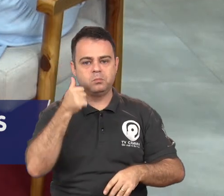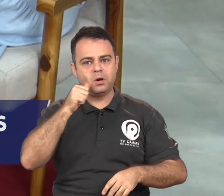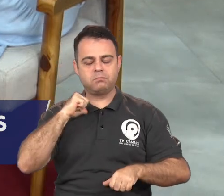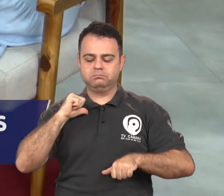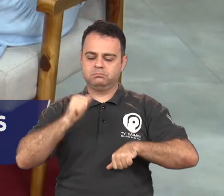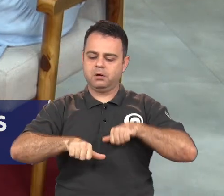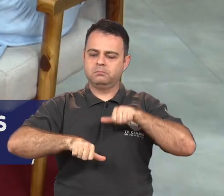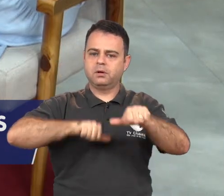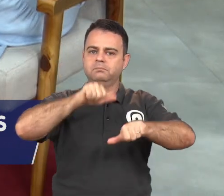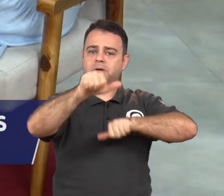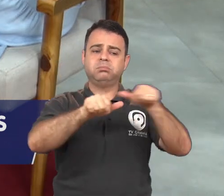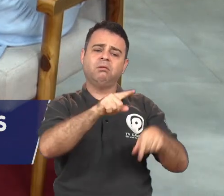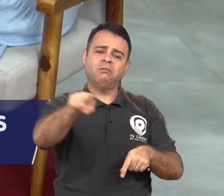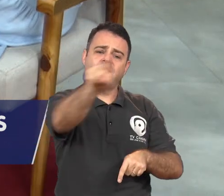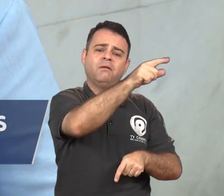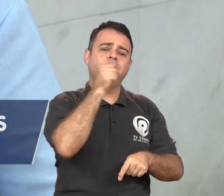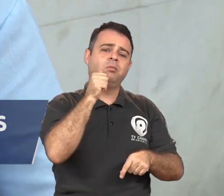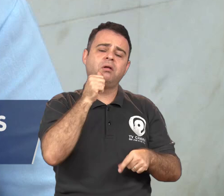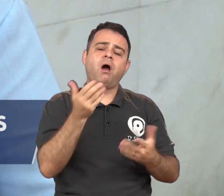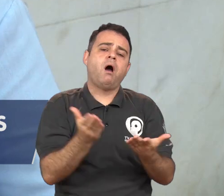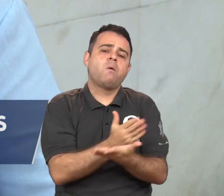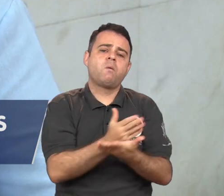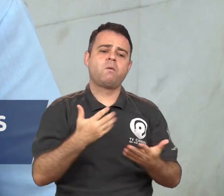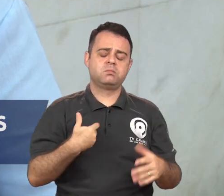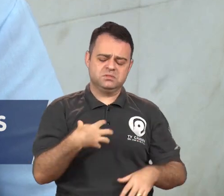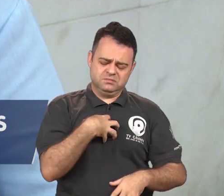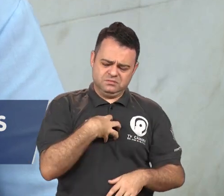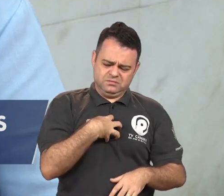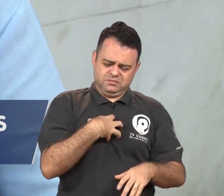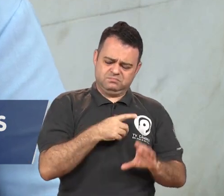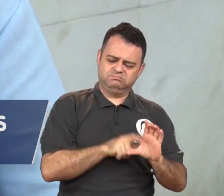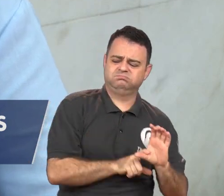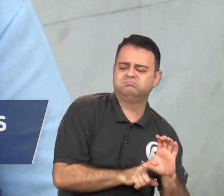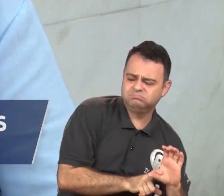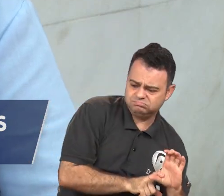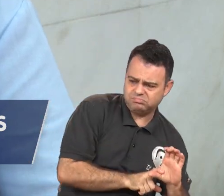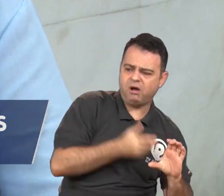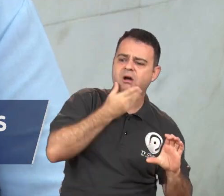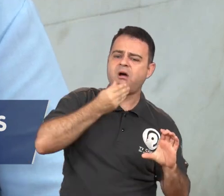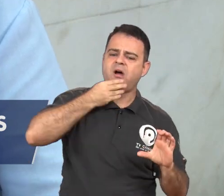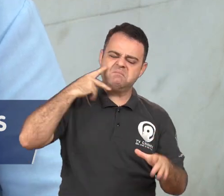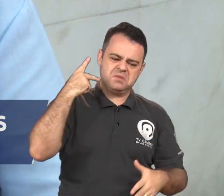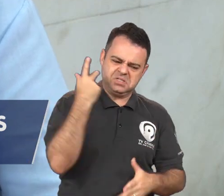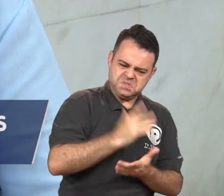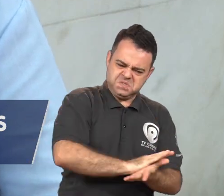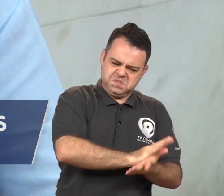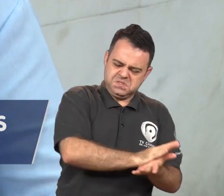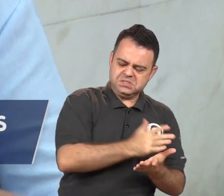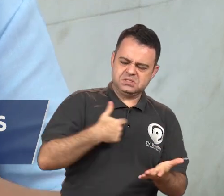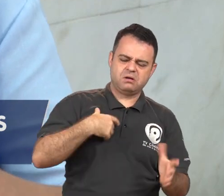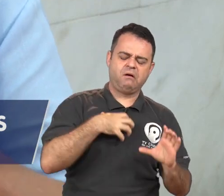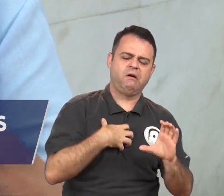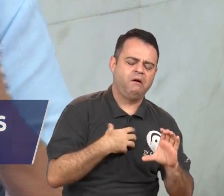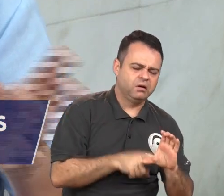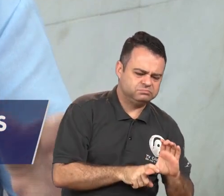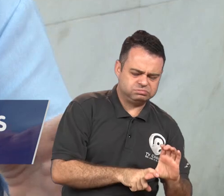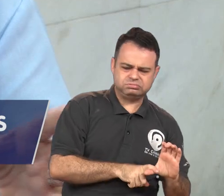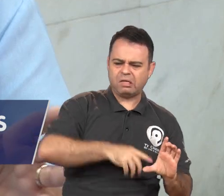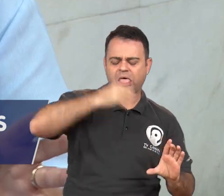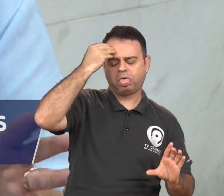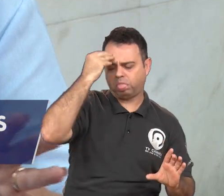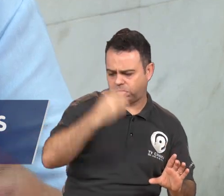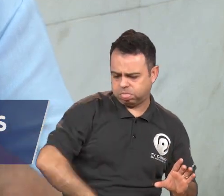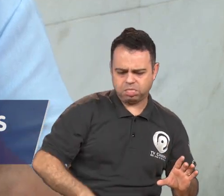nesse círculo de desvalorização, que muitas vezes desanimam,